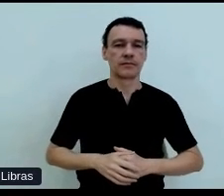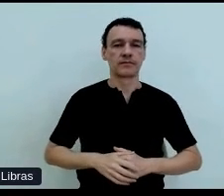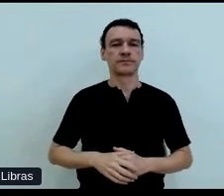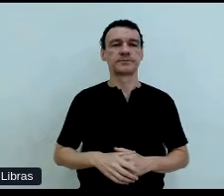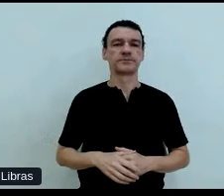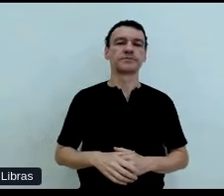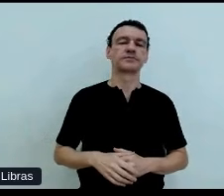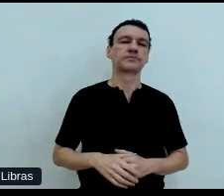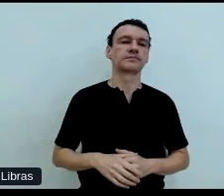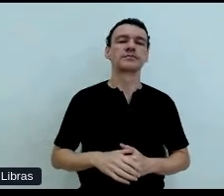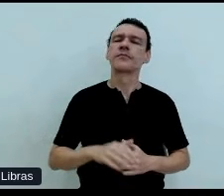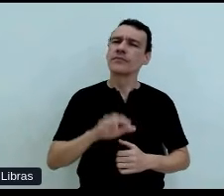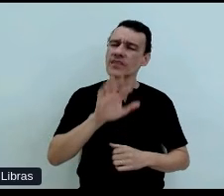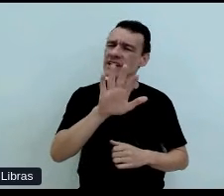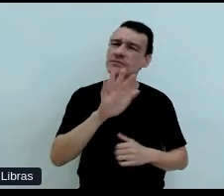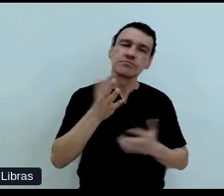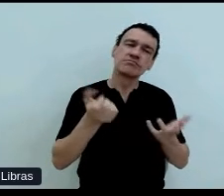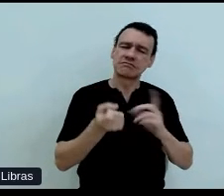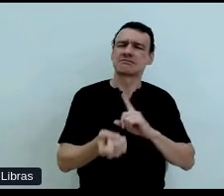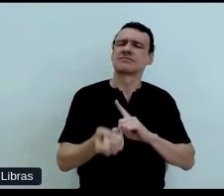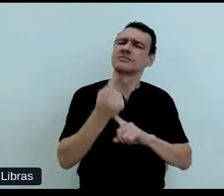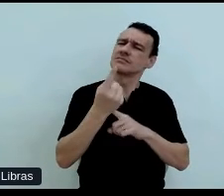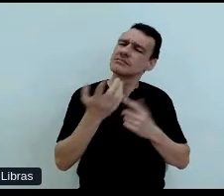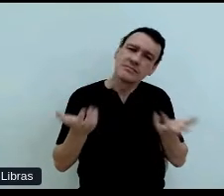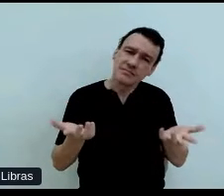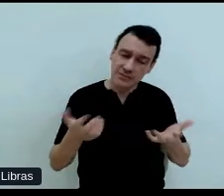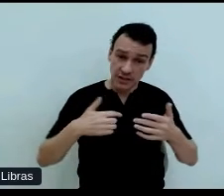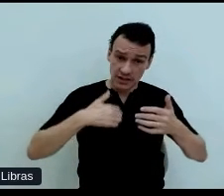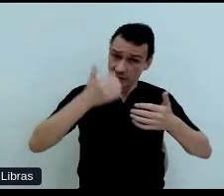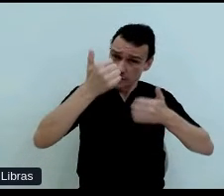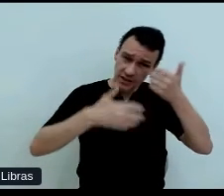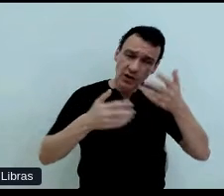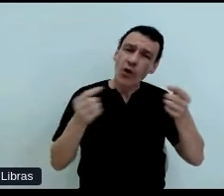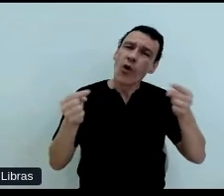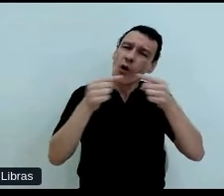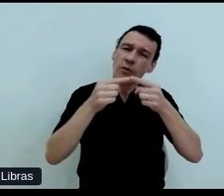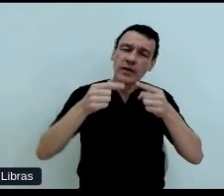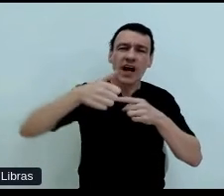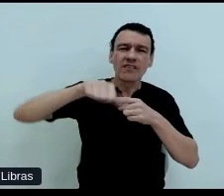que seria mais ponderado e mais próximo da realidade do que a gente tem hoje.